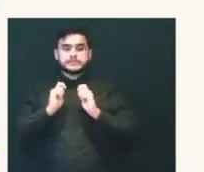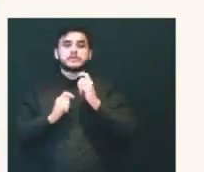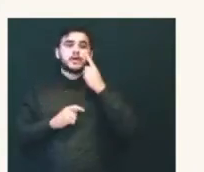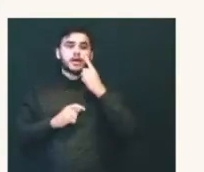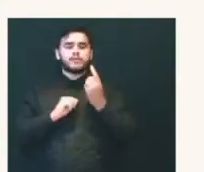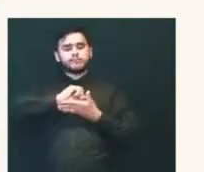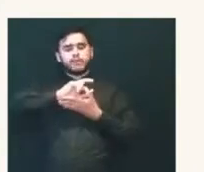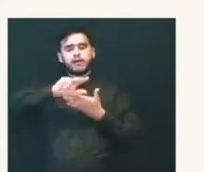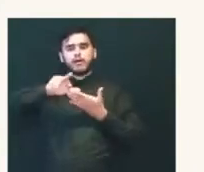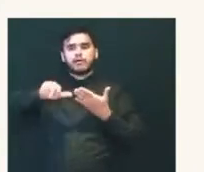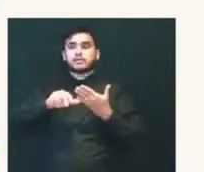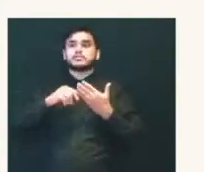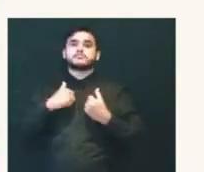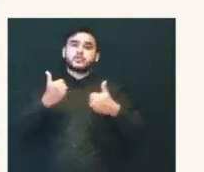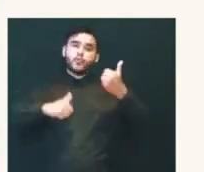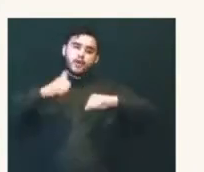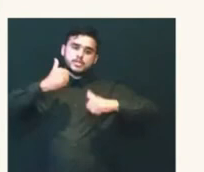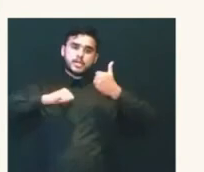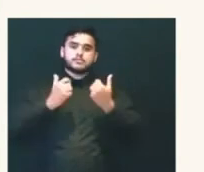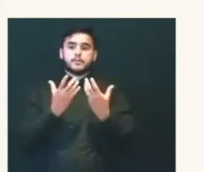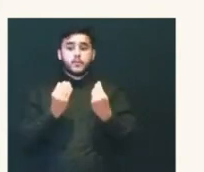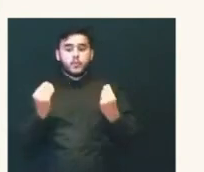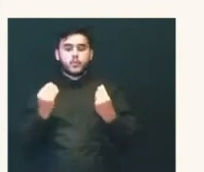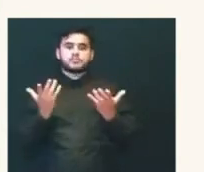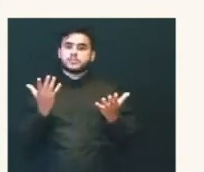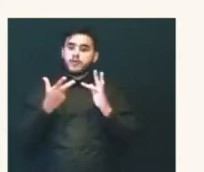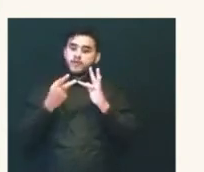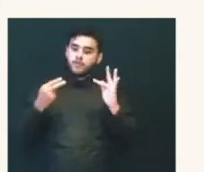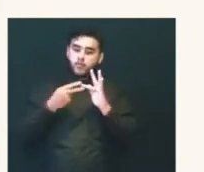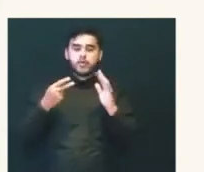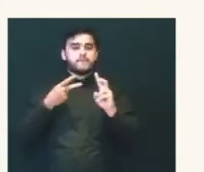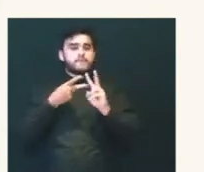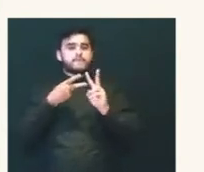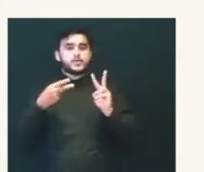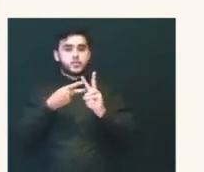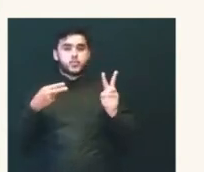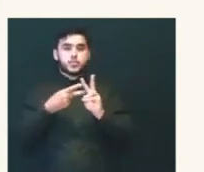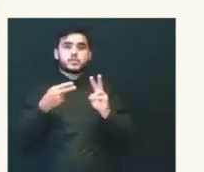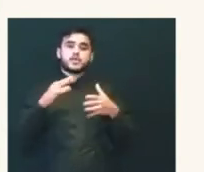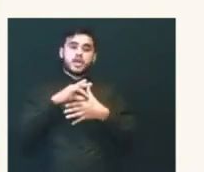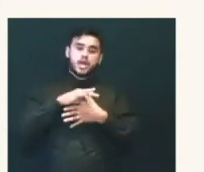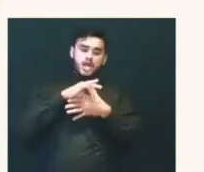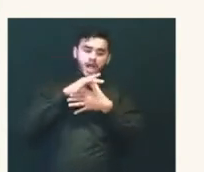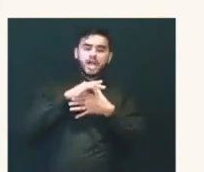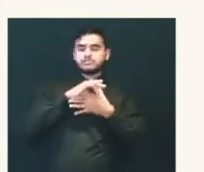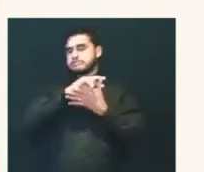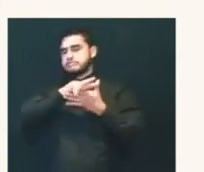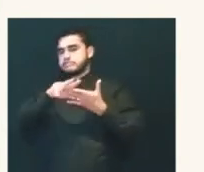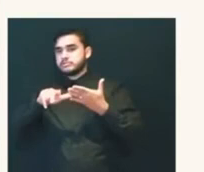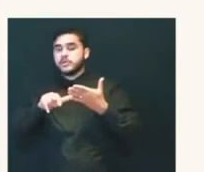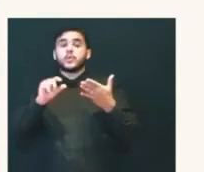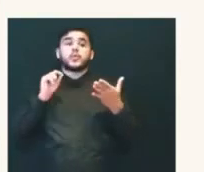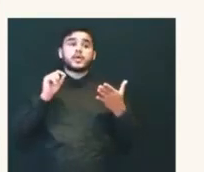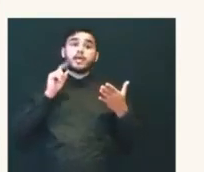em quantidades e em qualidade. Então, é consumo de frutas, consumo de verduras, consumo de carne magra, mas de uma forma bem